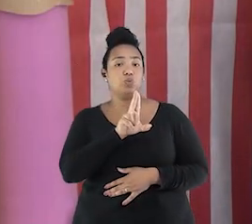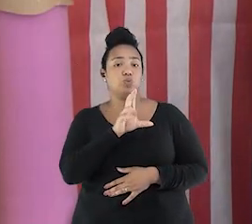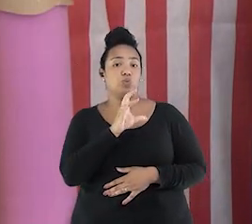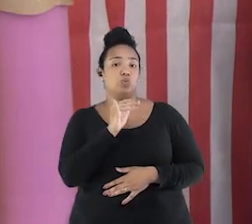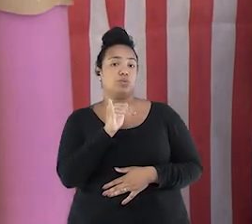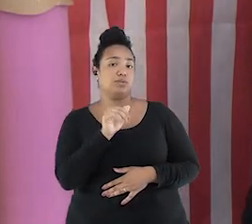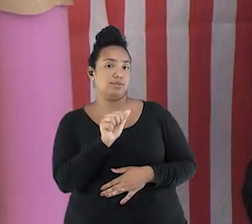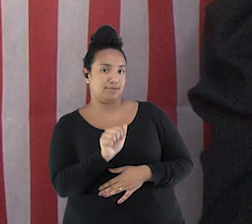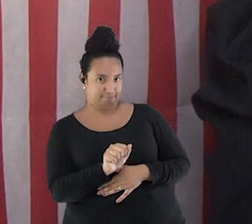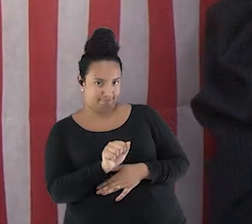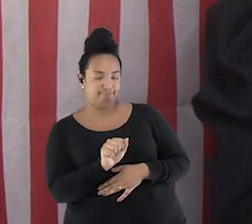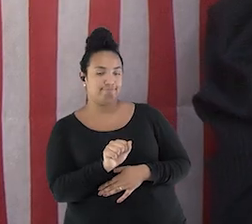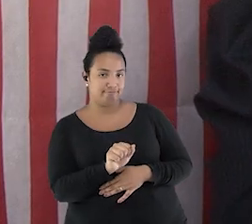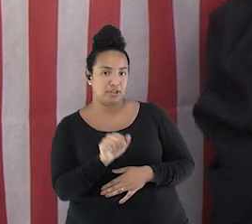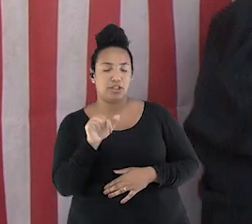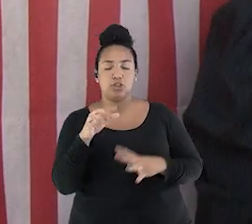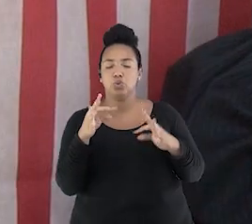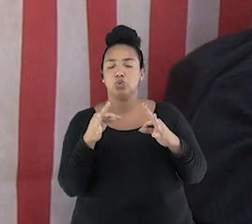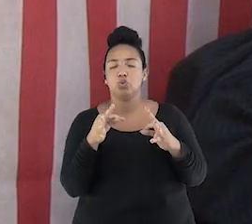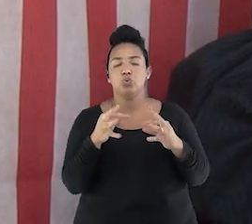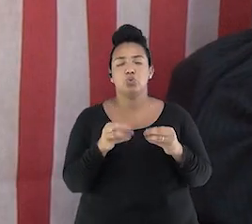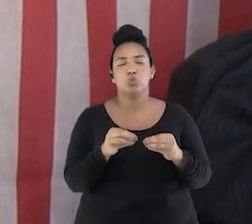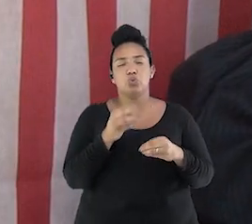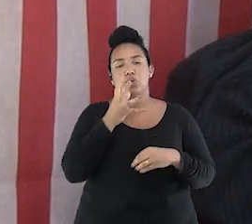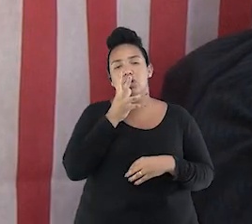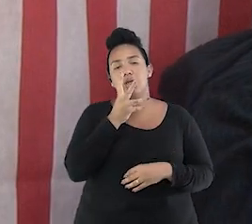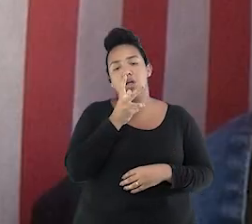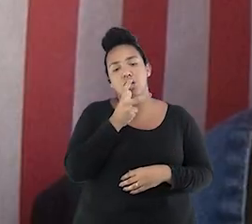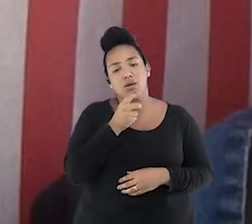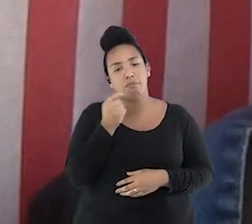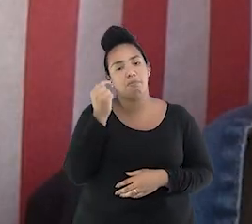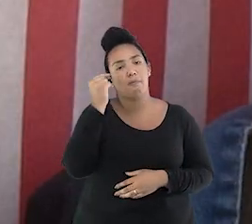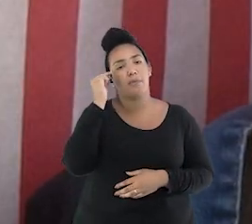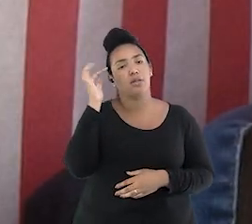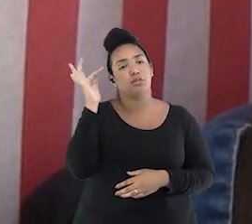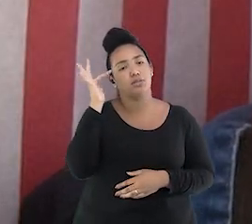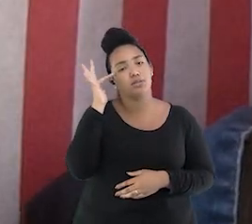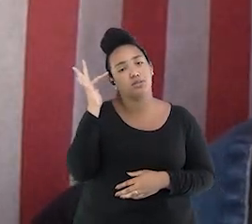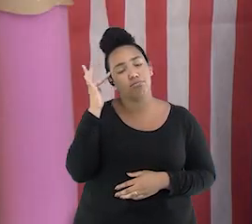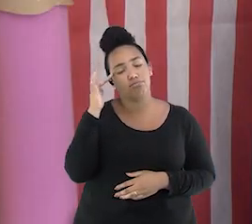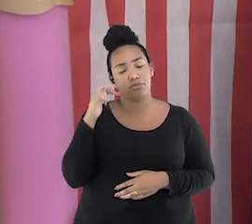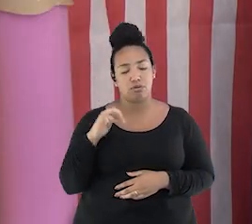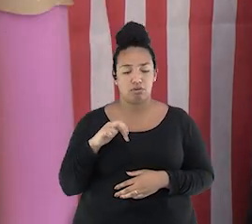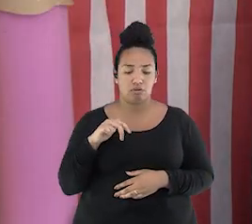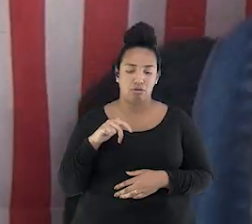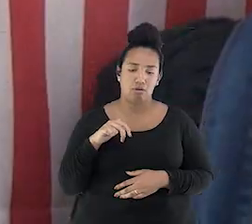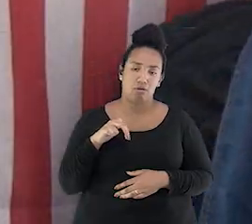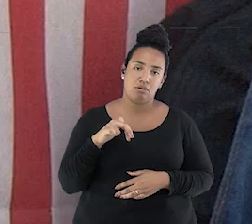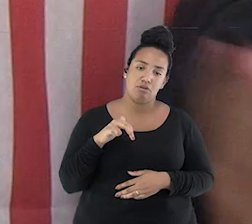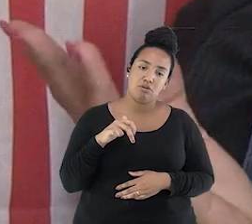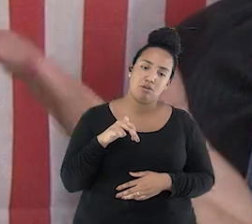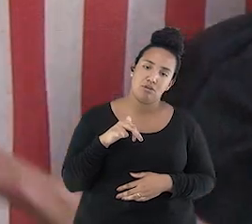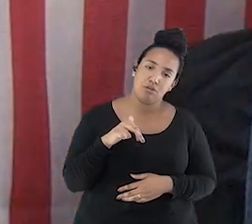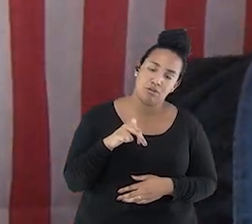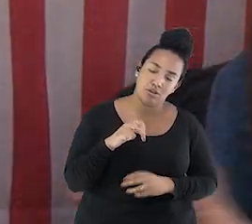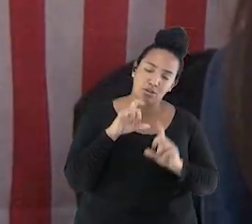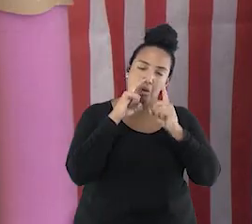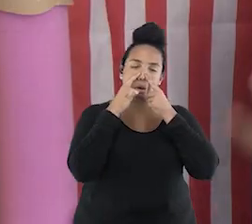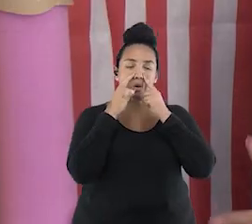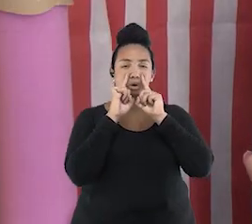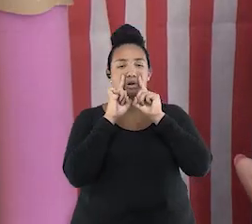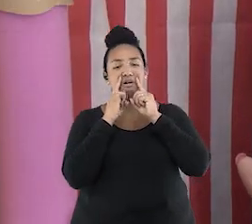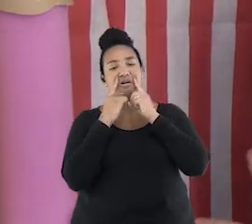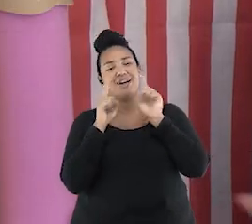devagarinho. Inclusive, pensar, andar, chorar e ó,